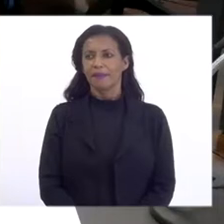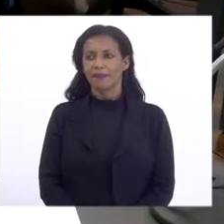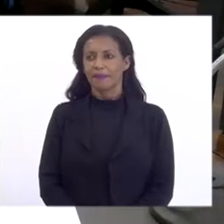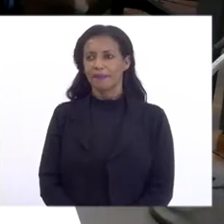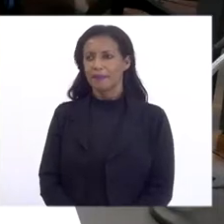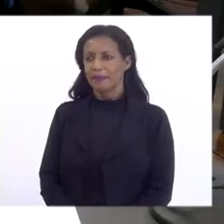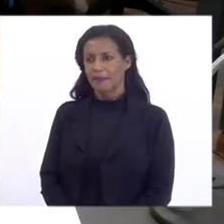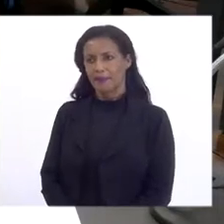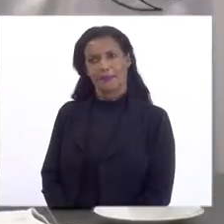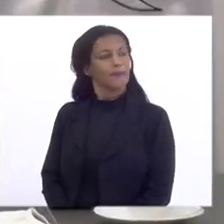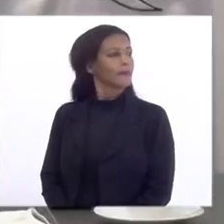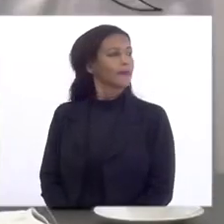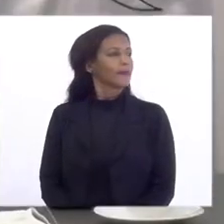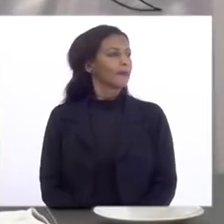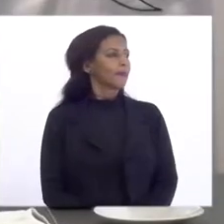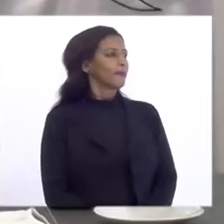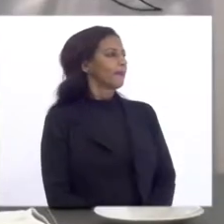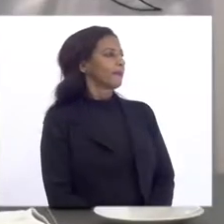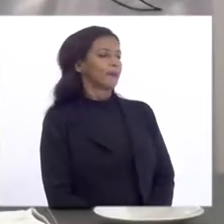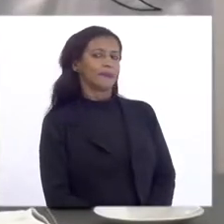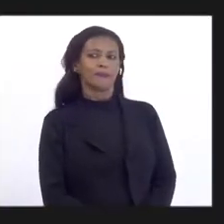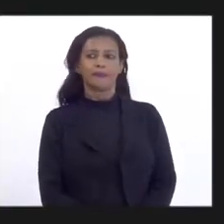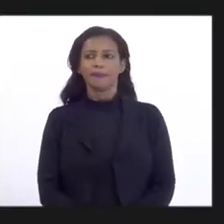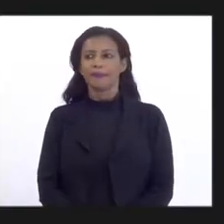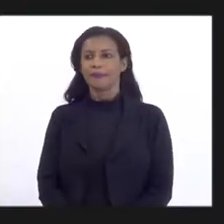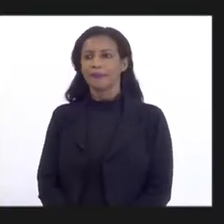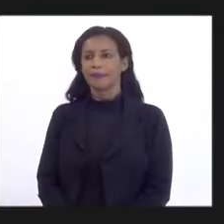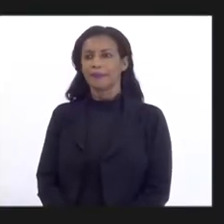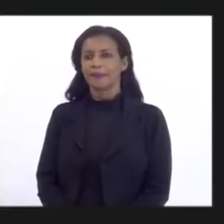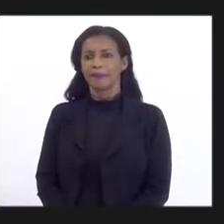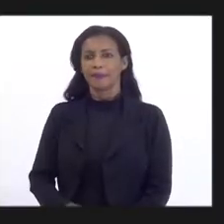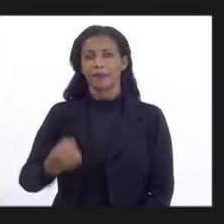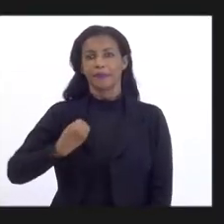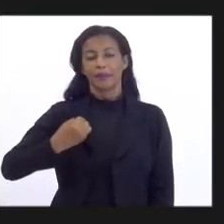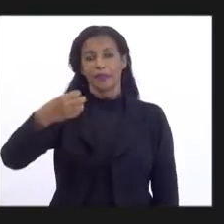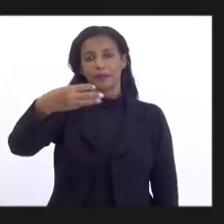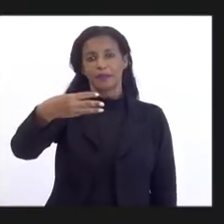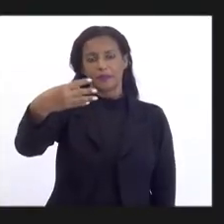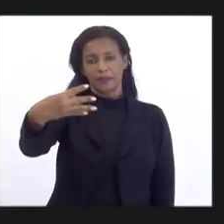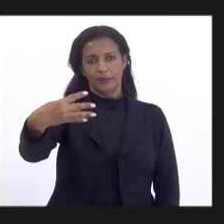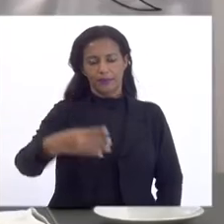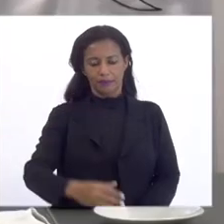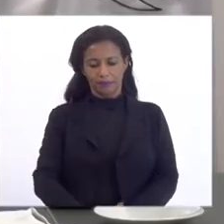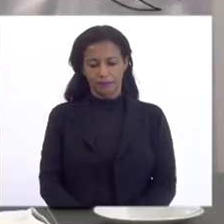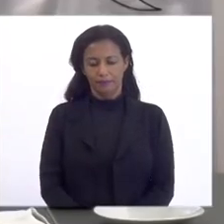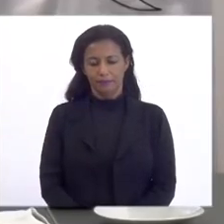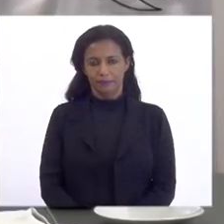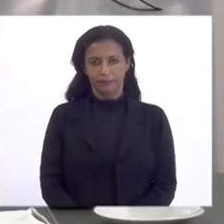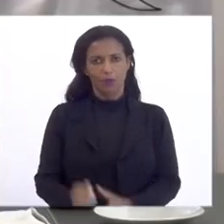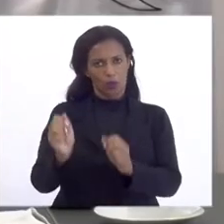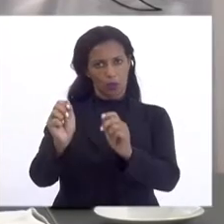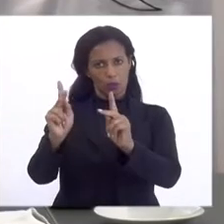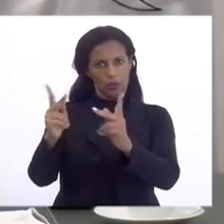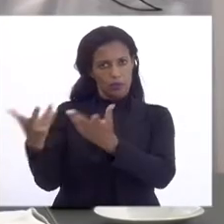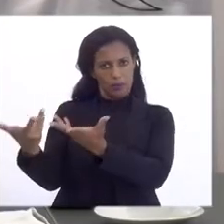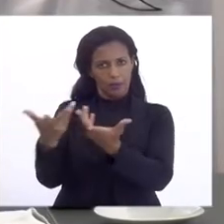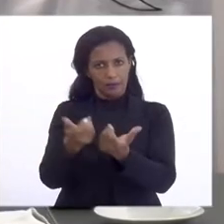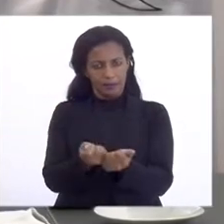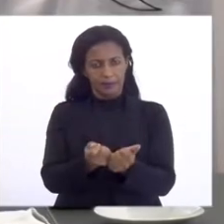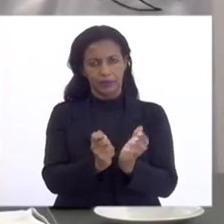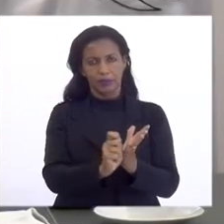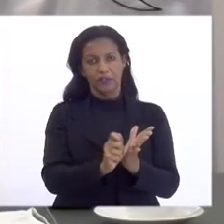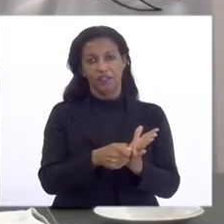Qual é o projeto de vocês? 34. 34. Ok, concedido o pedido de vista,